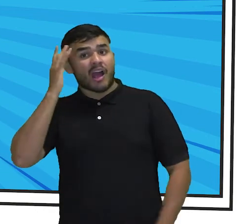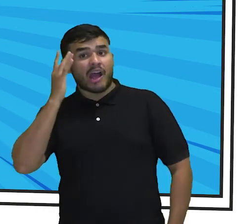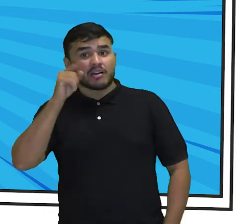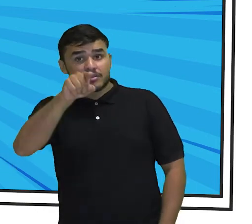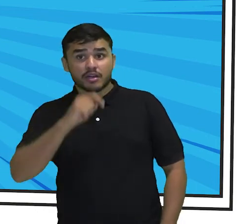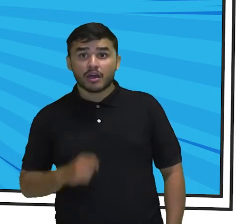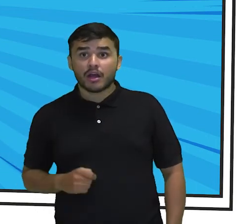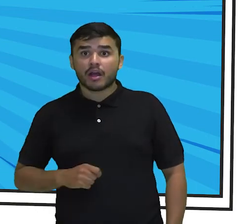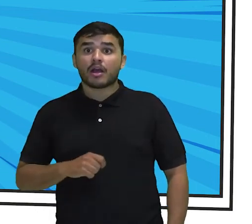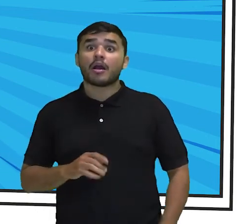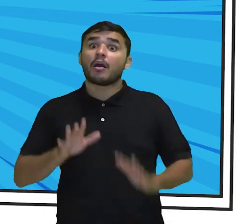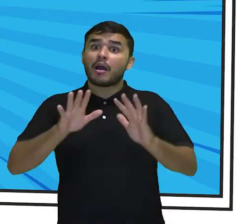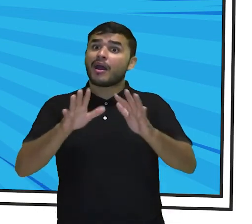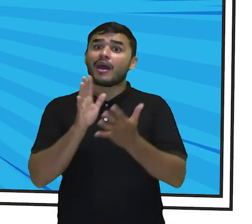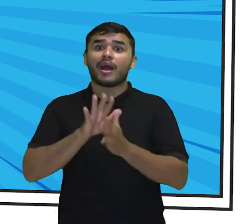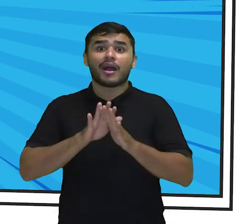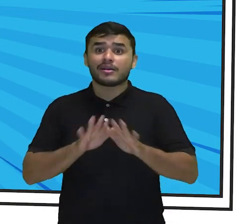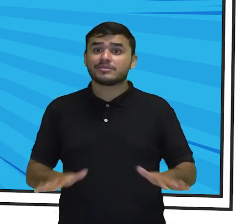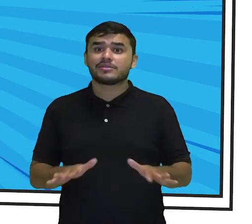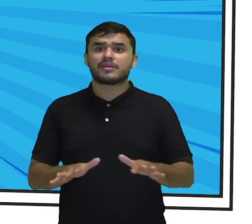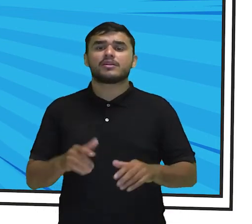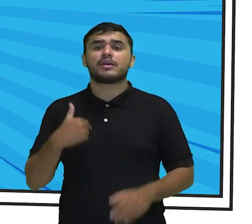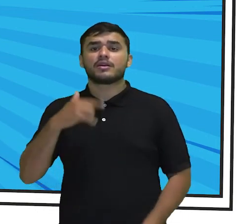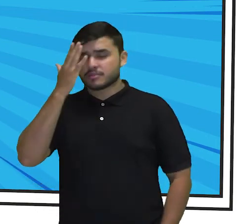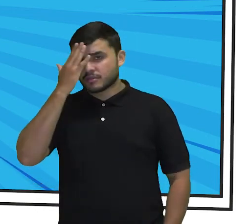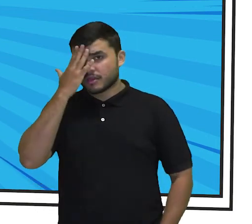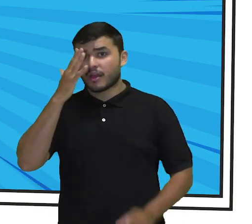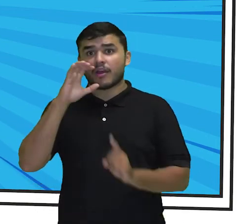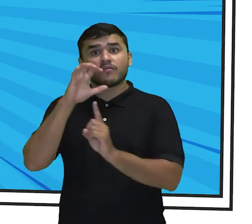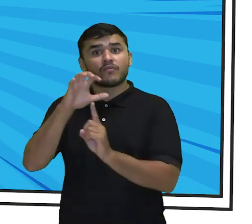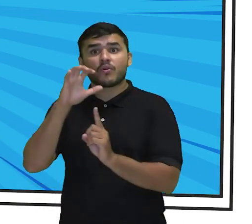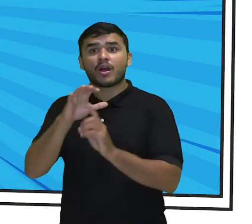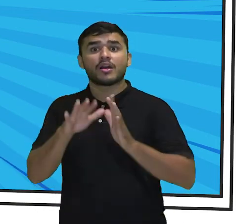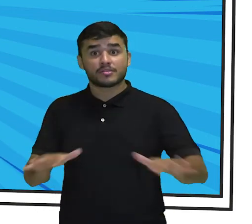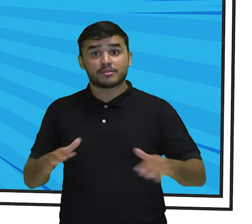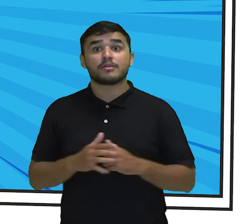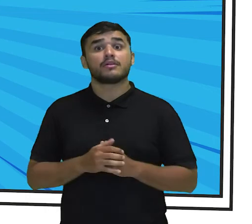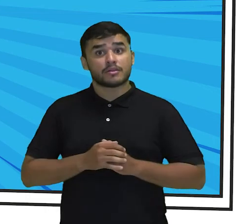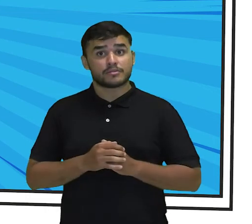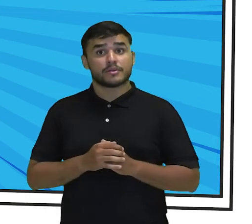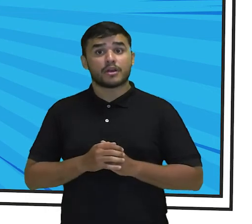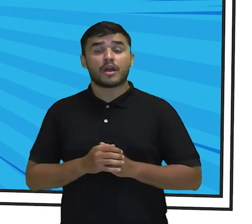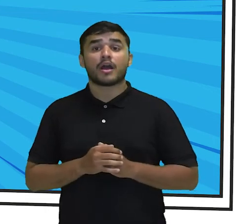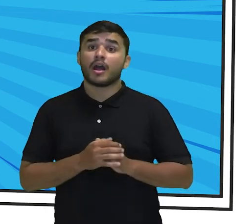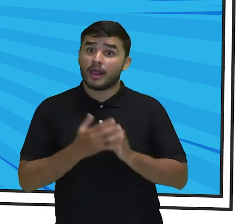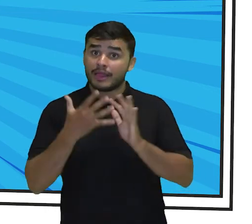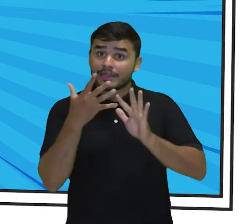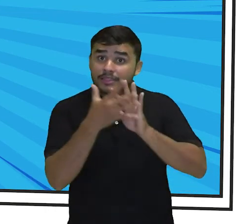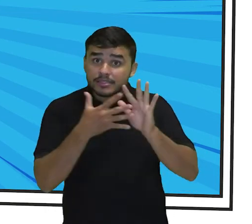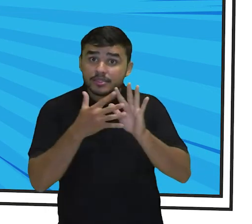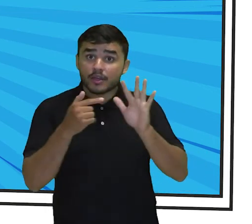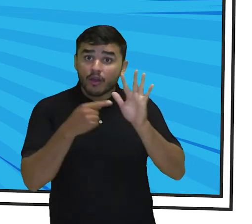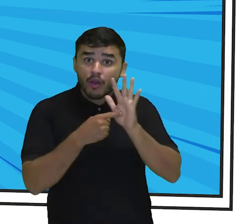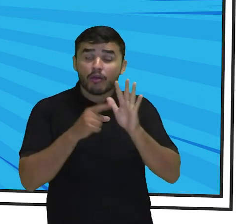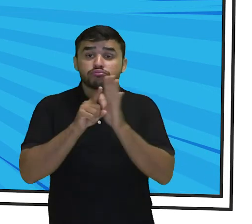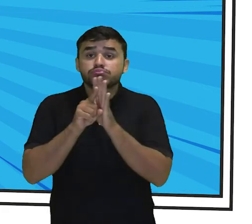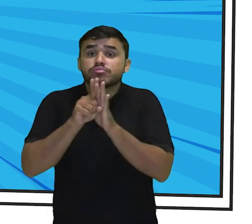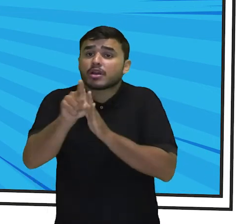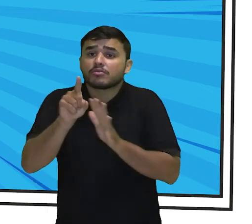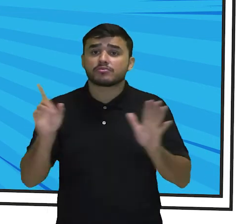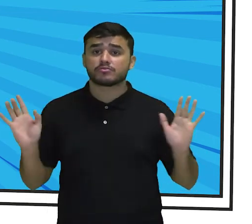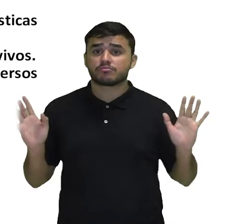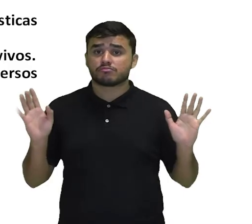E eles nos ensinaram a ser superiores desta maneira. Então o texto fala isso. O texto fala